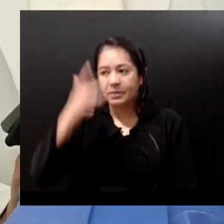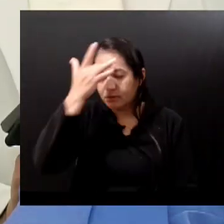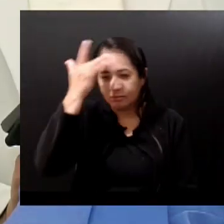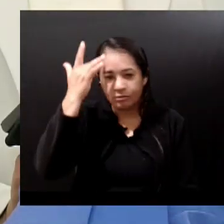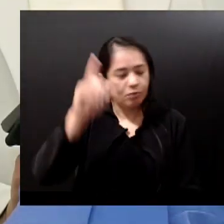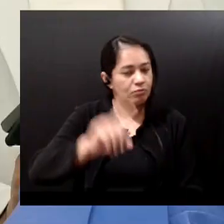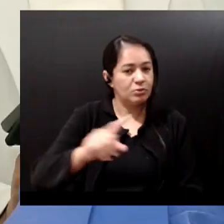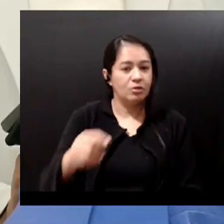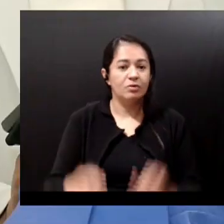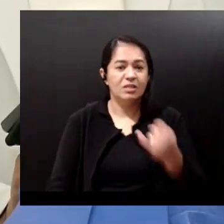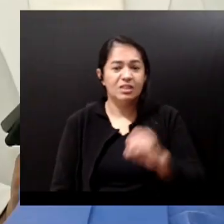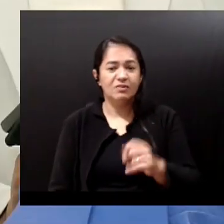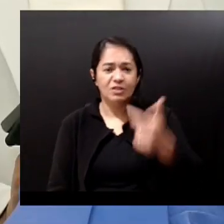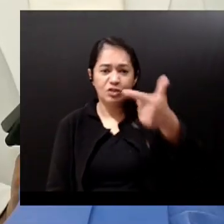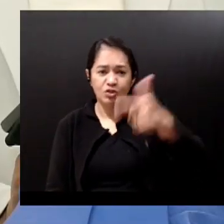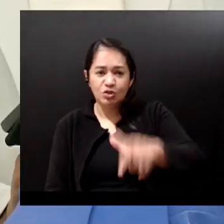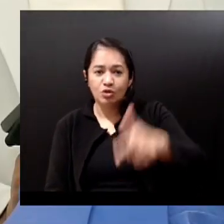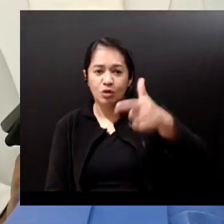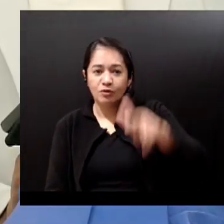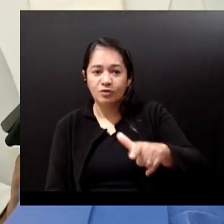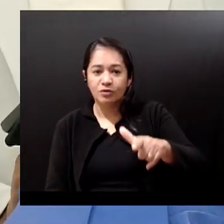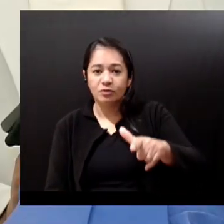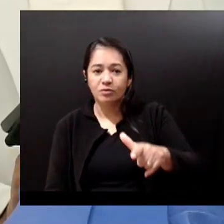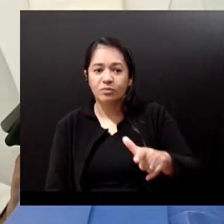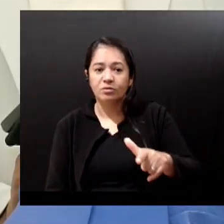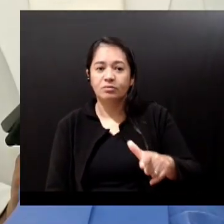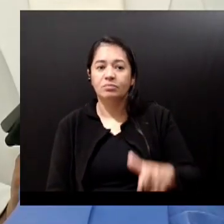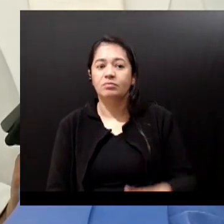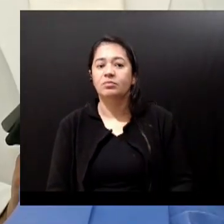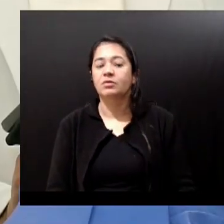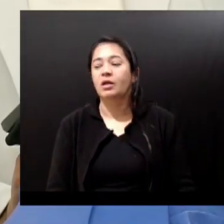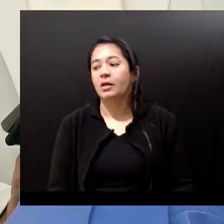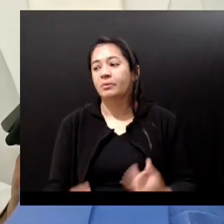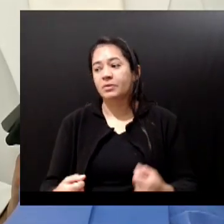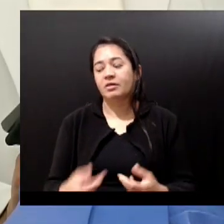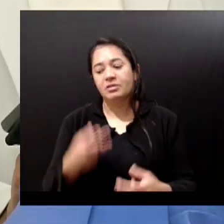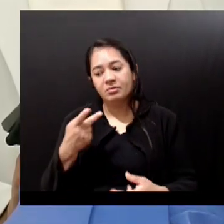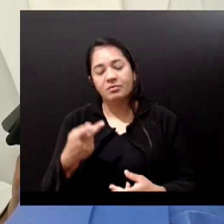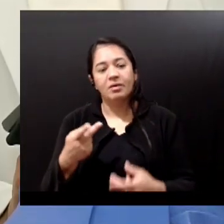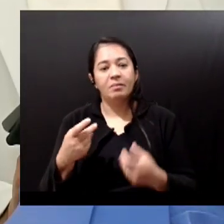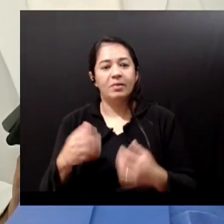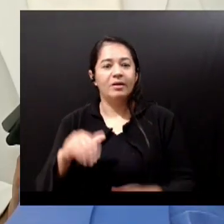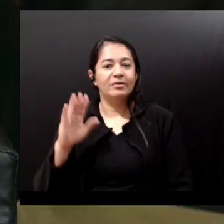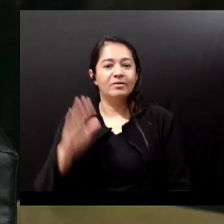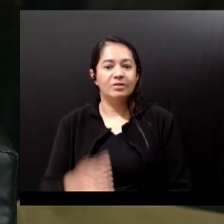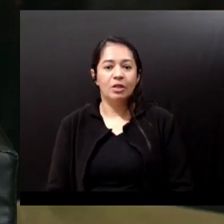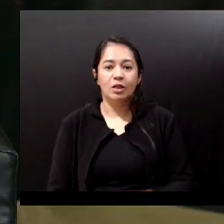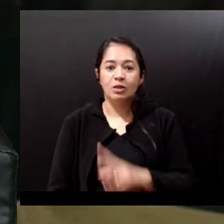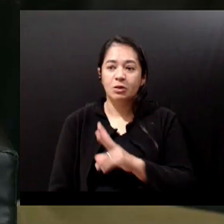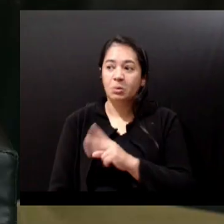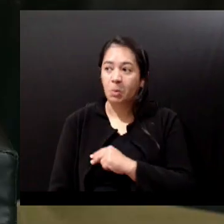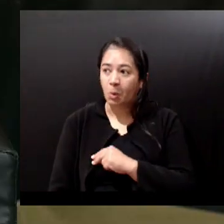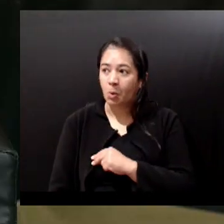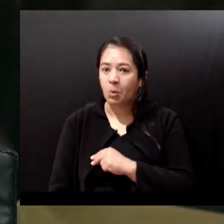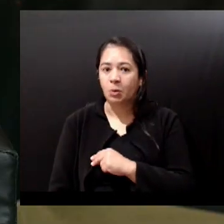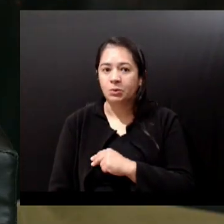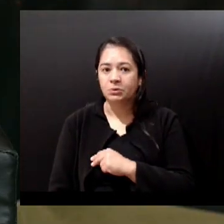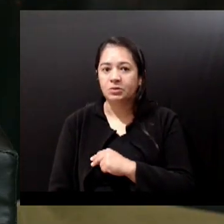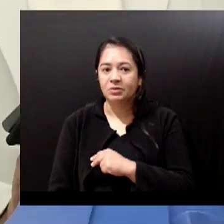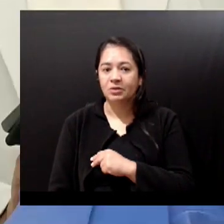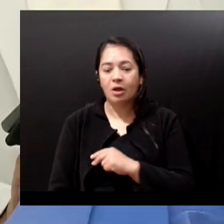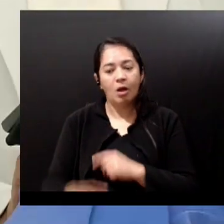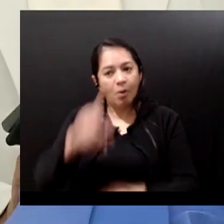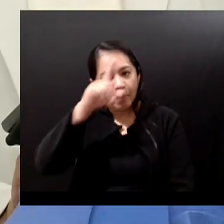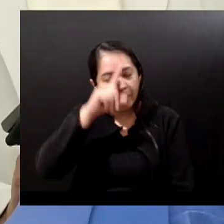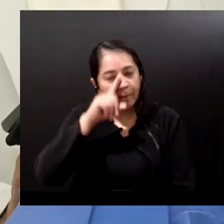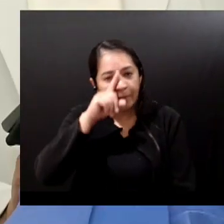muito, ainda que esteja produzindo, tá na hora de você falar mais sobre isso. Poxa vida, você viu? Um perigo, né? A gente pensa que é só